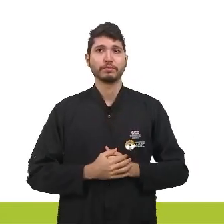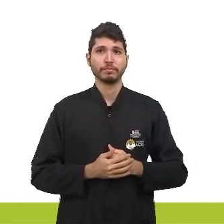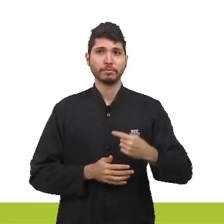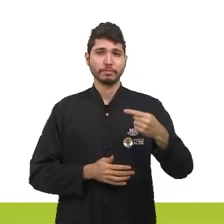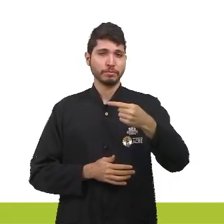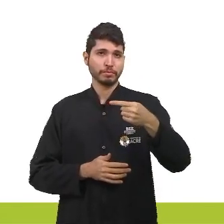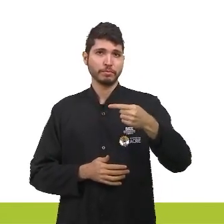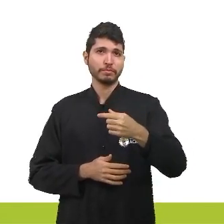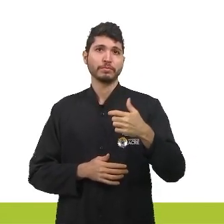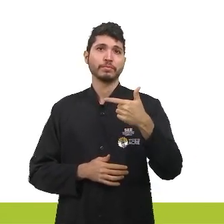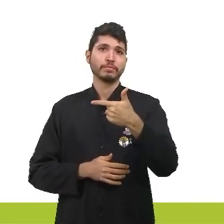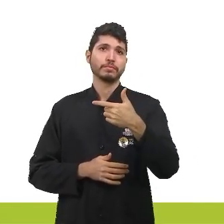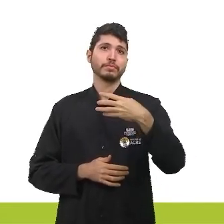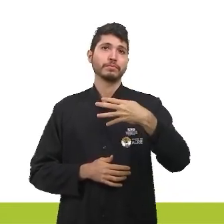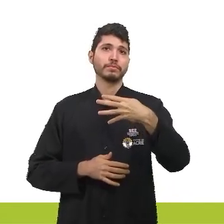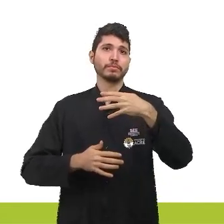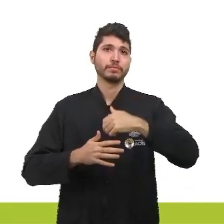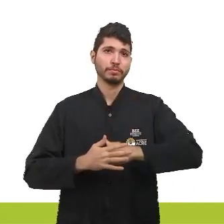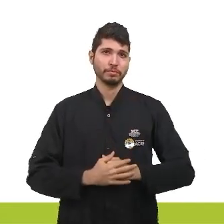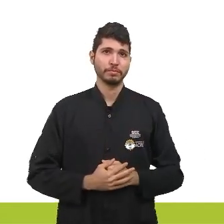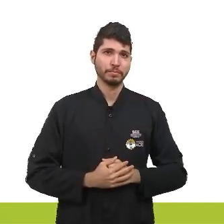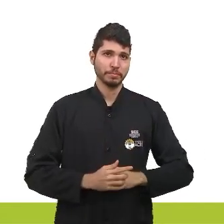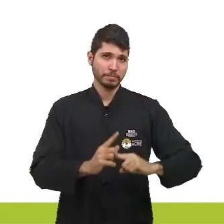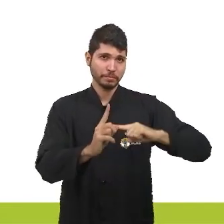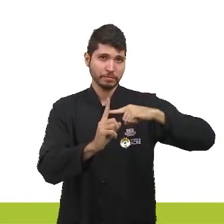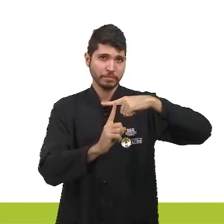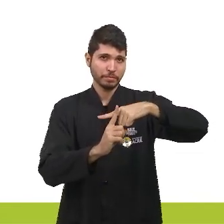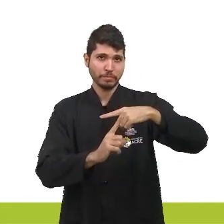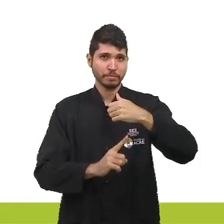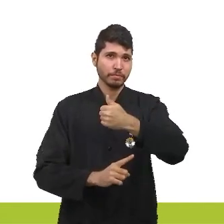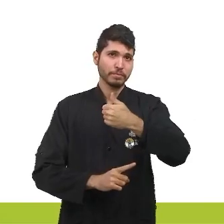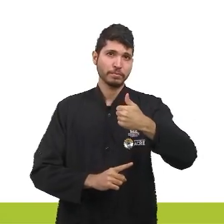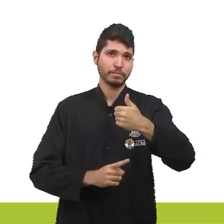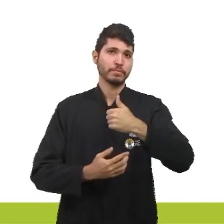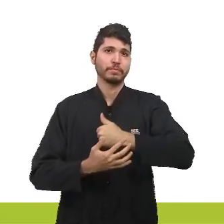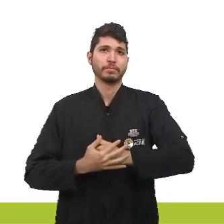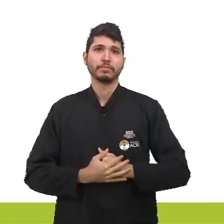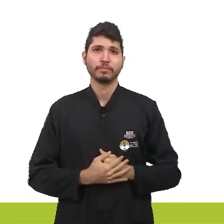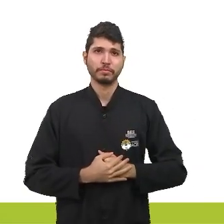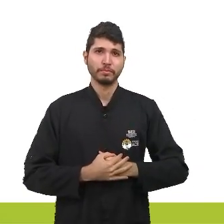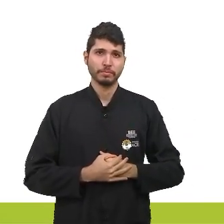menos 24 mais 11.